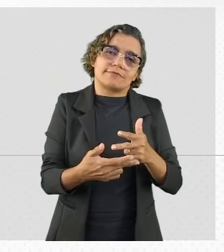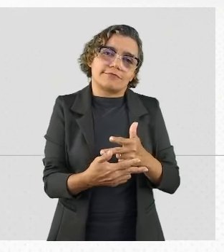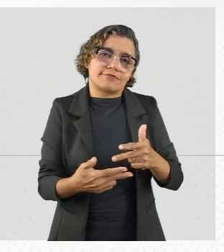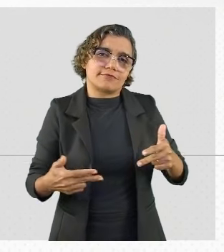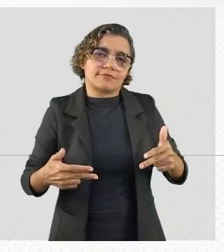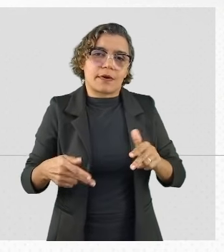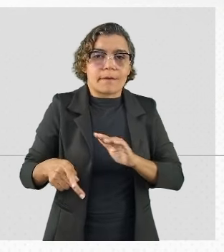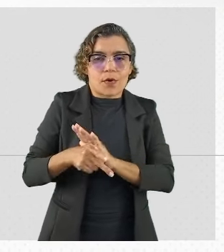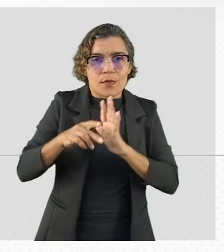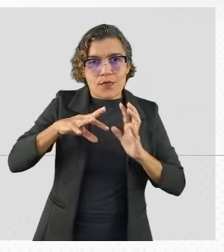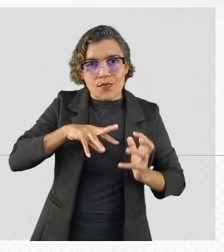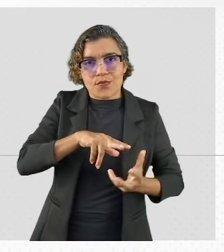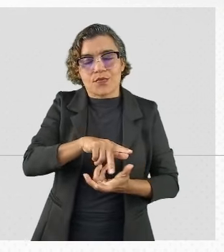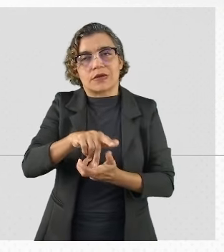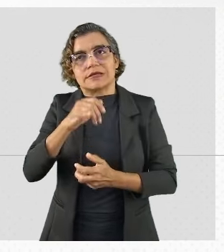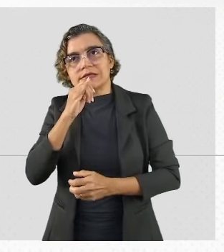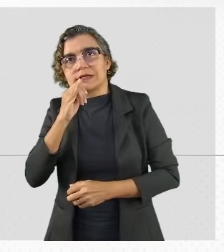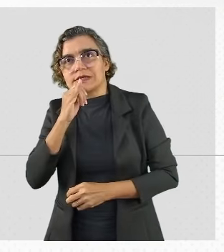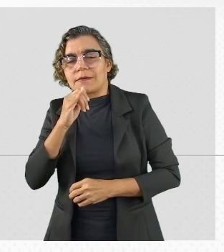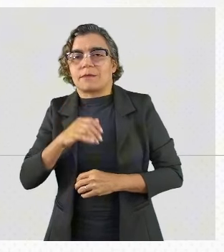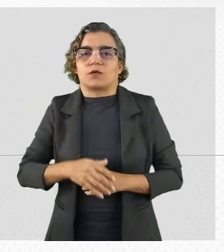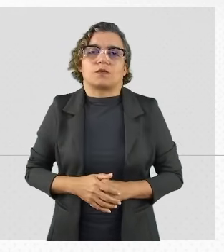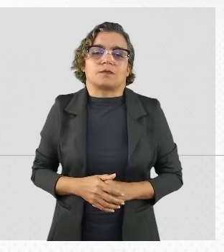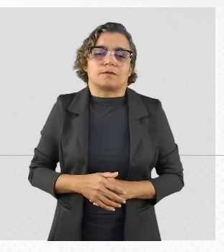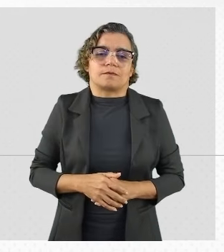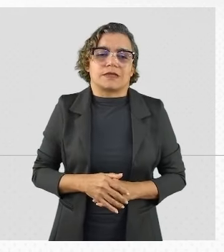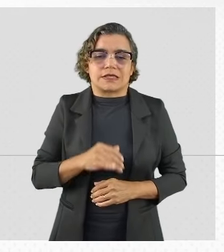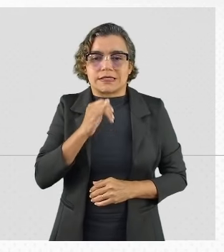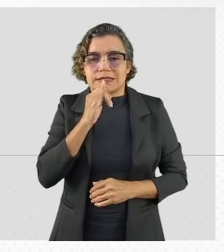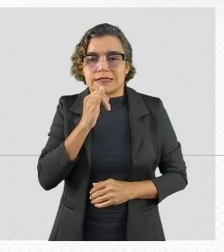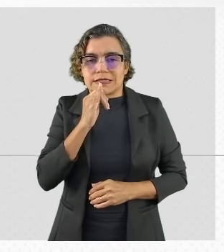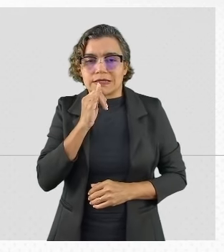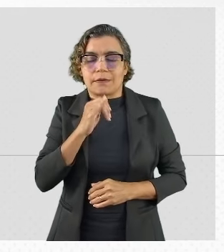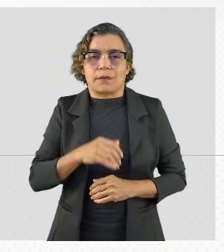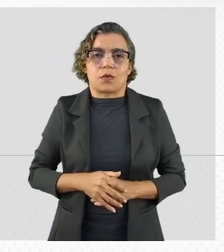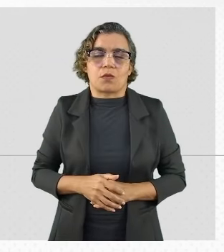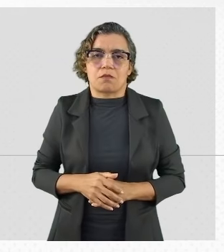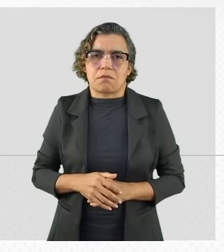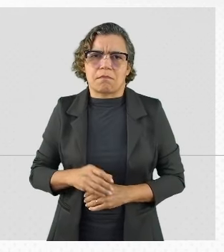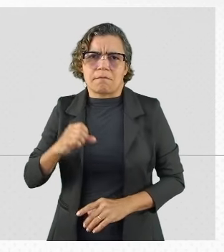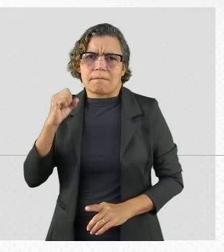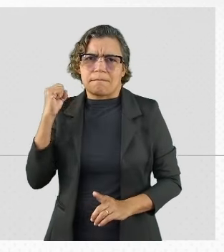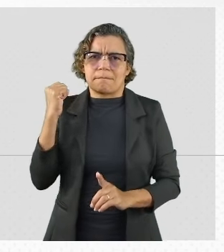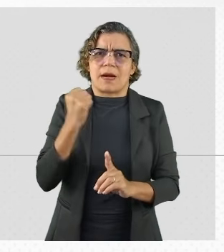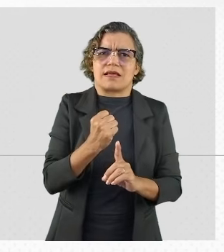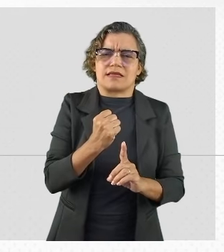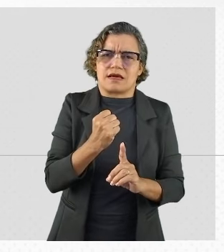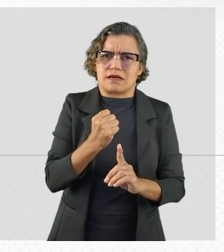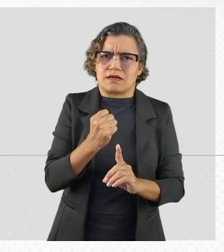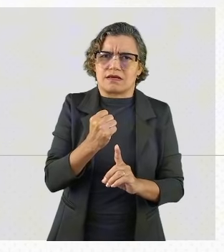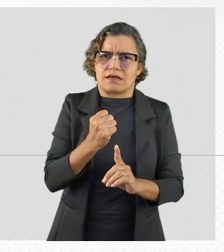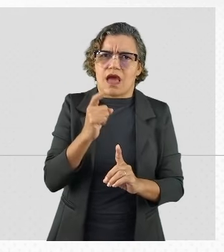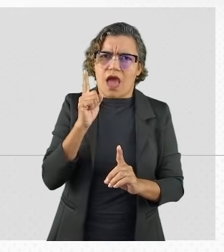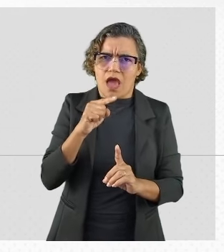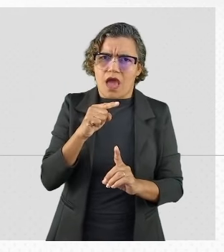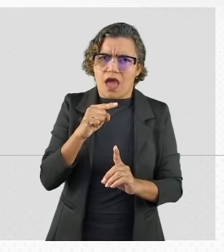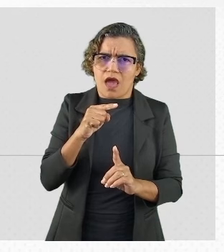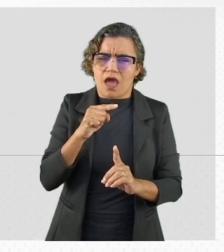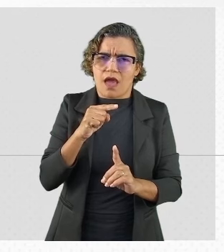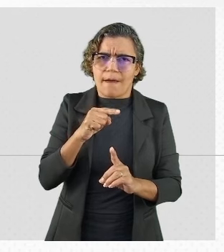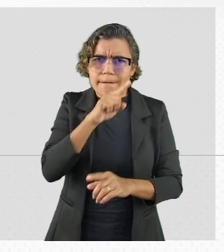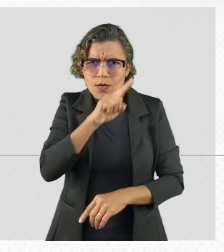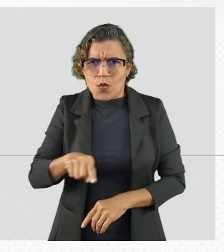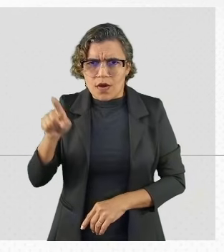exemplo, matar arbitrariamente é errado aqui no Brasil, certamente vai ser em todo o